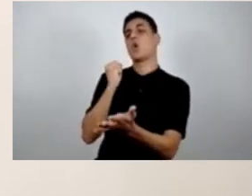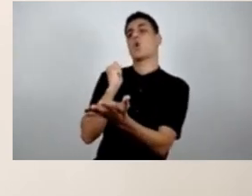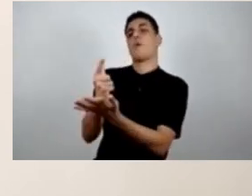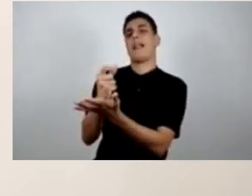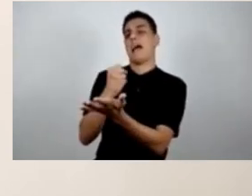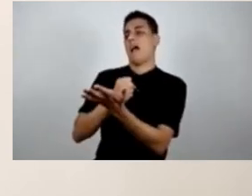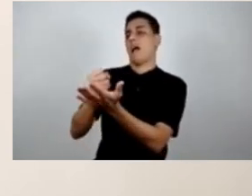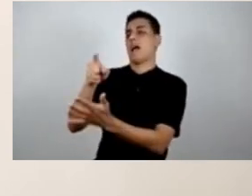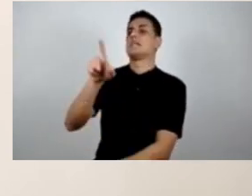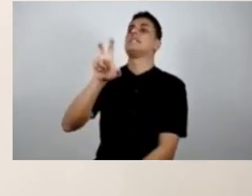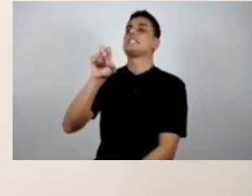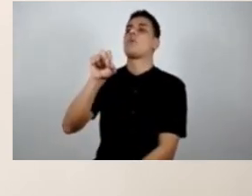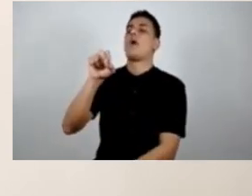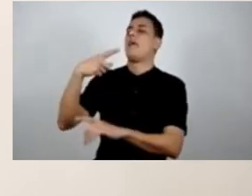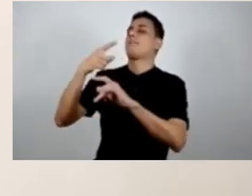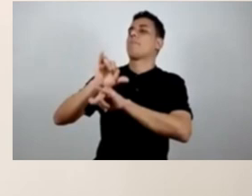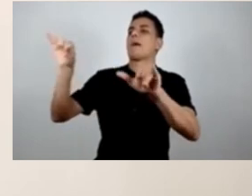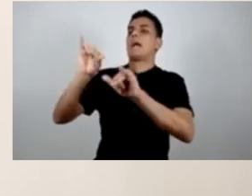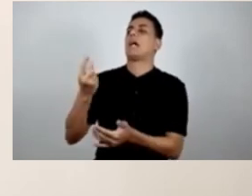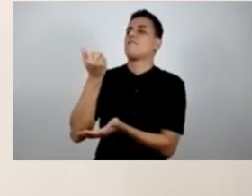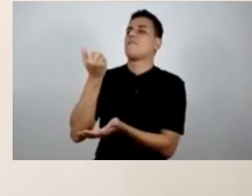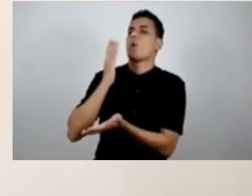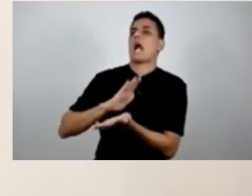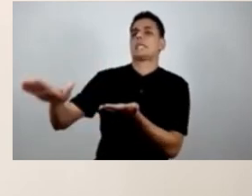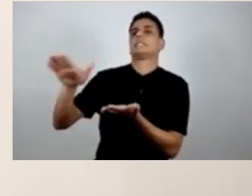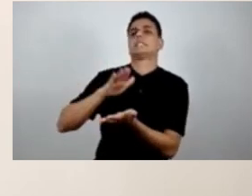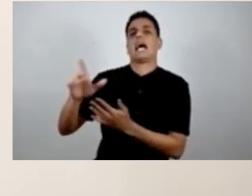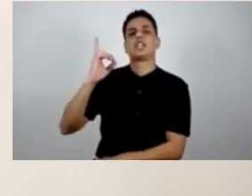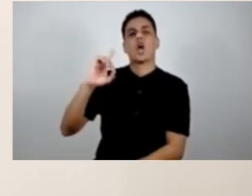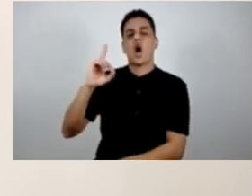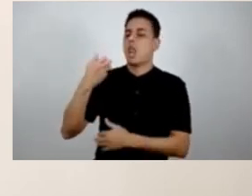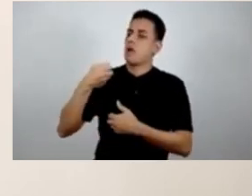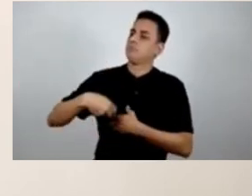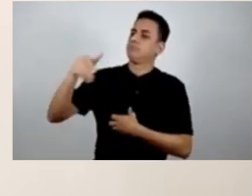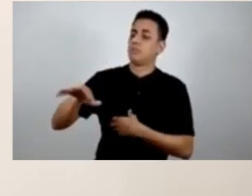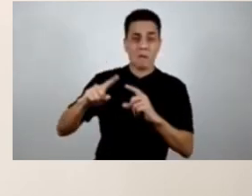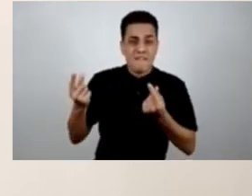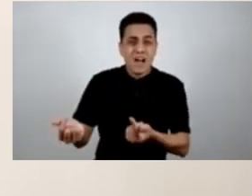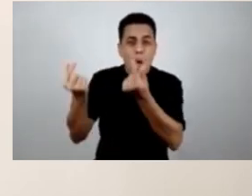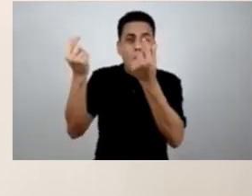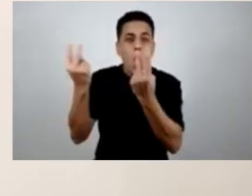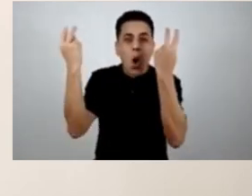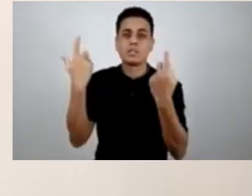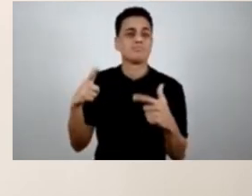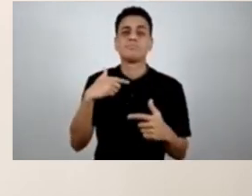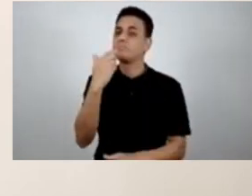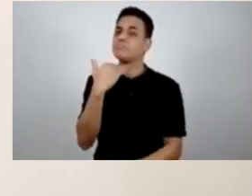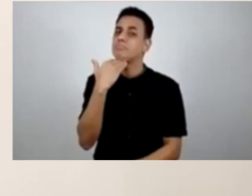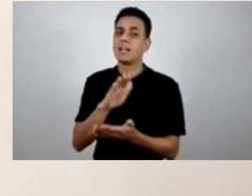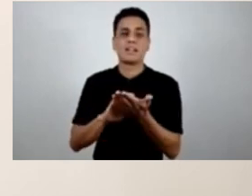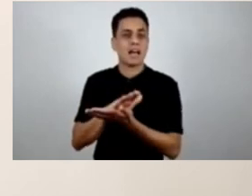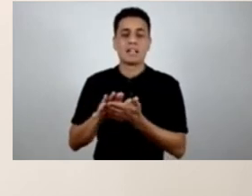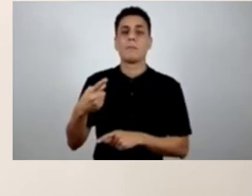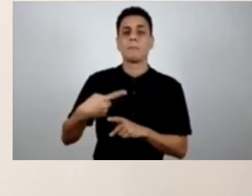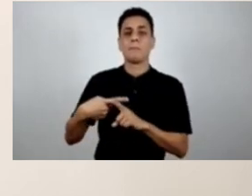CNN, ponho 50 chamadas, vou gastar não sei quantos milhões de dólares para colocar, mas aquilo não vale nada, porque aquilo lá não traz a credibilidade de um programa